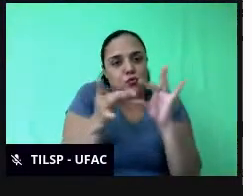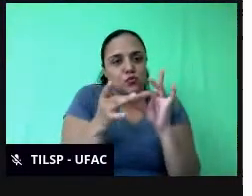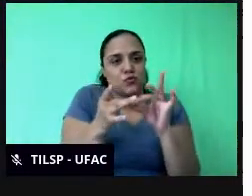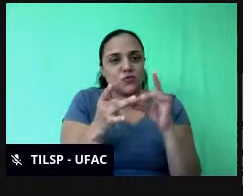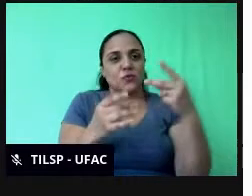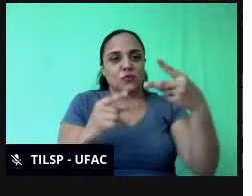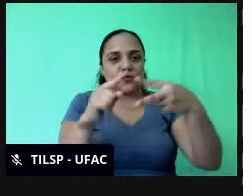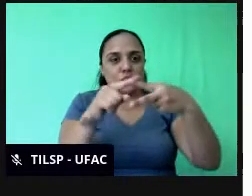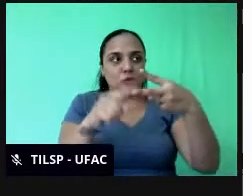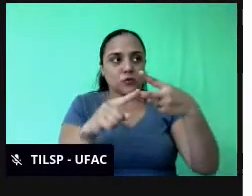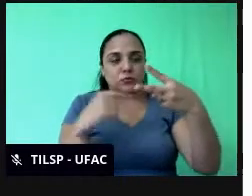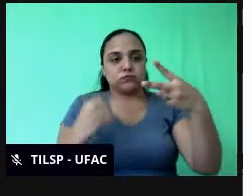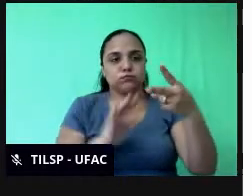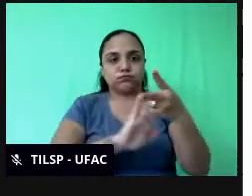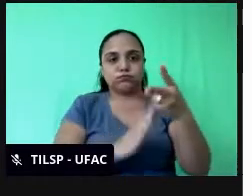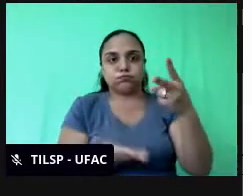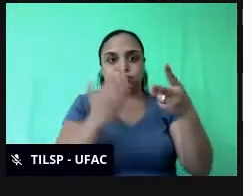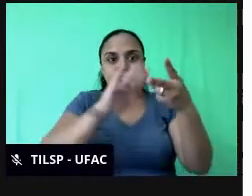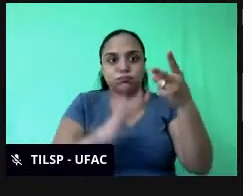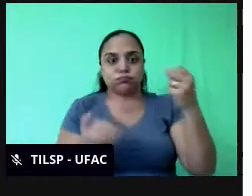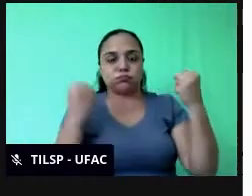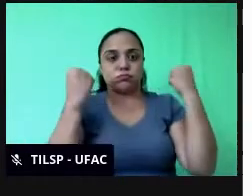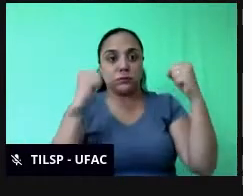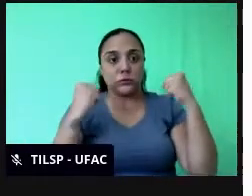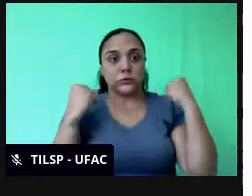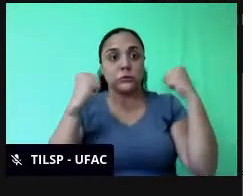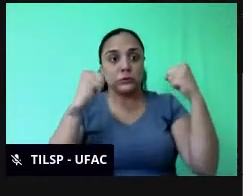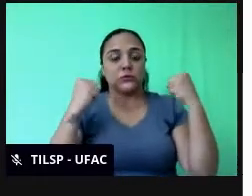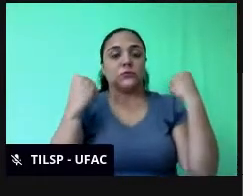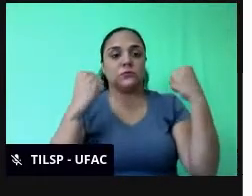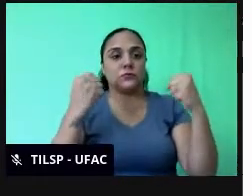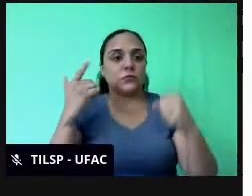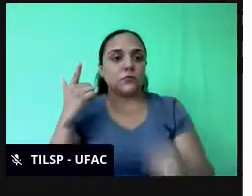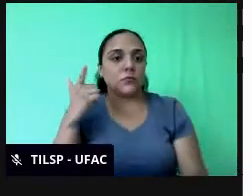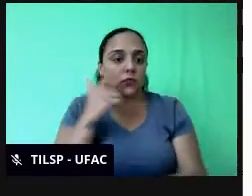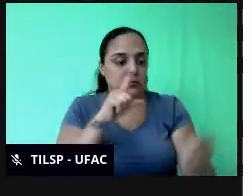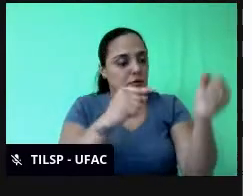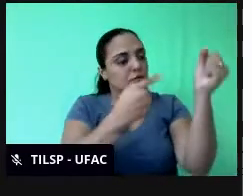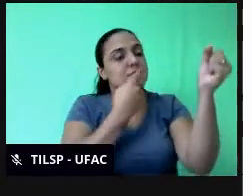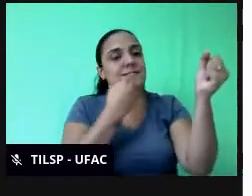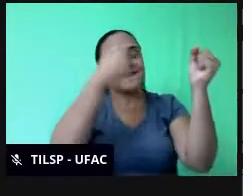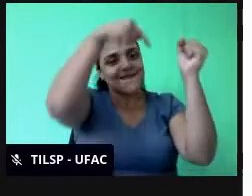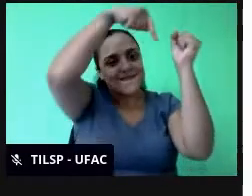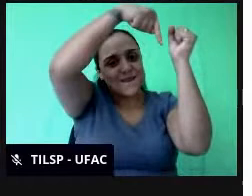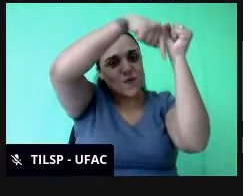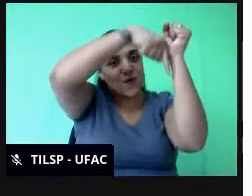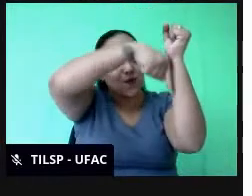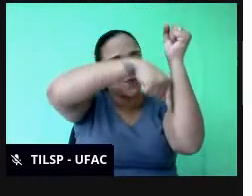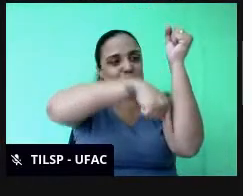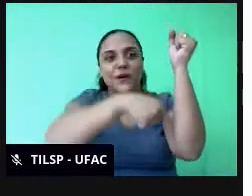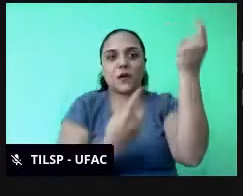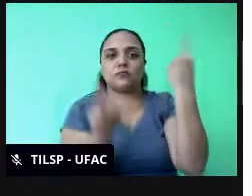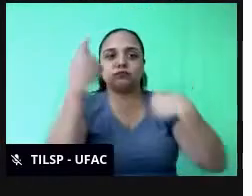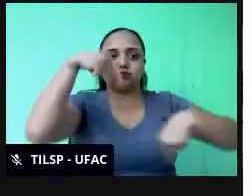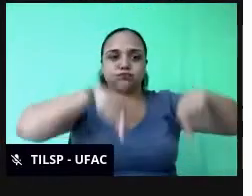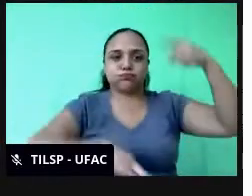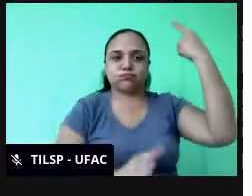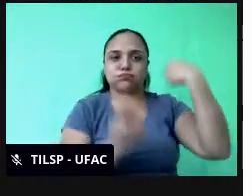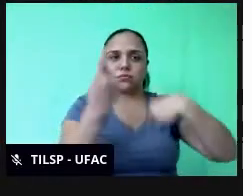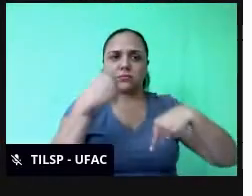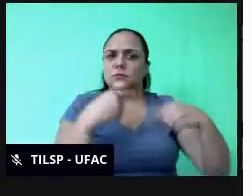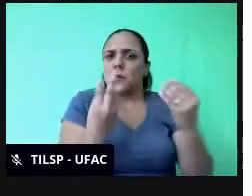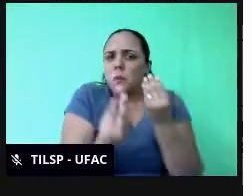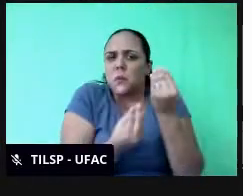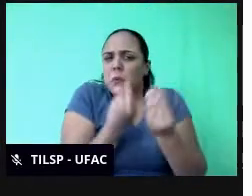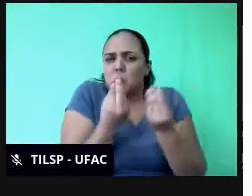um metabólito responsável em ativar vias inflamatórias, ou seja, ômega